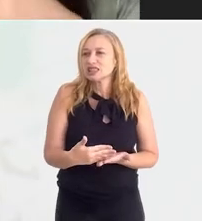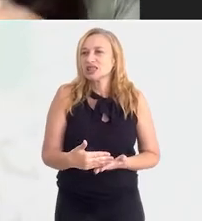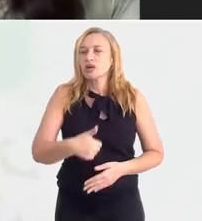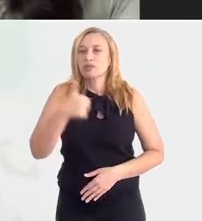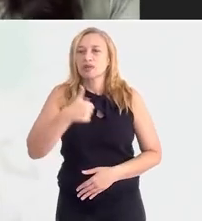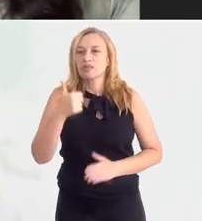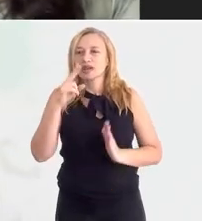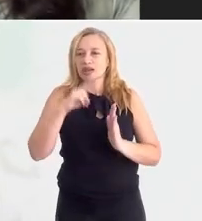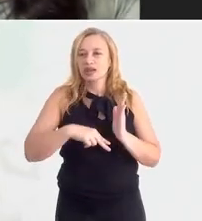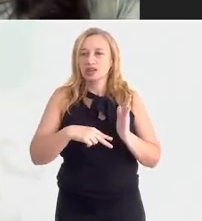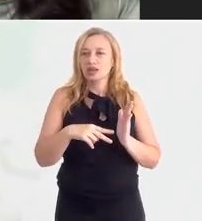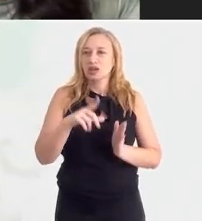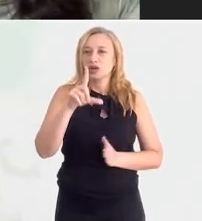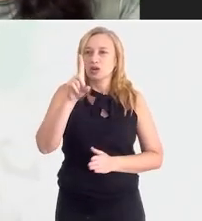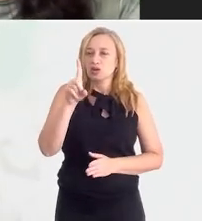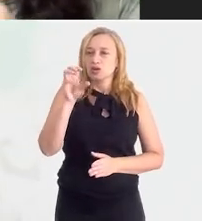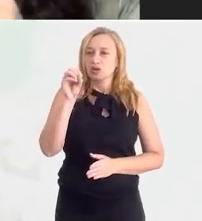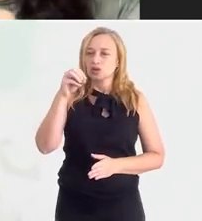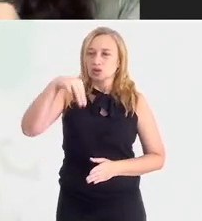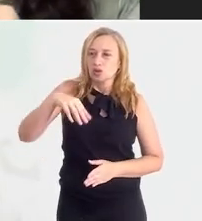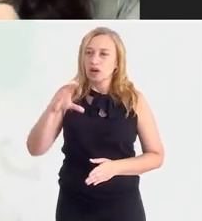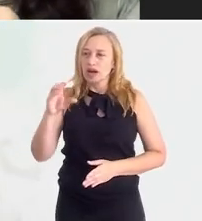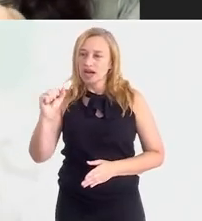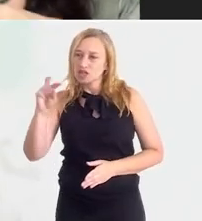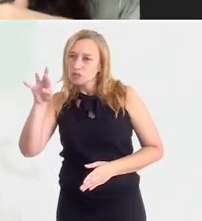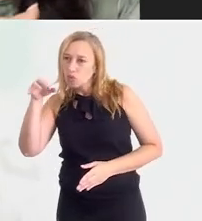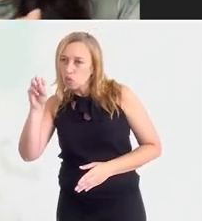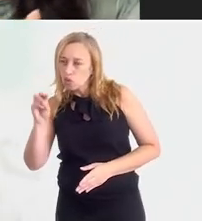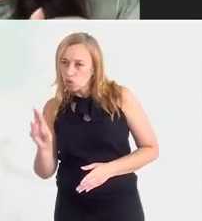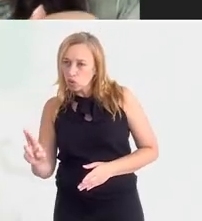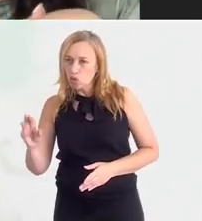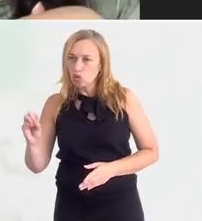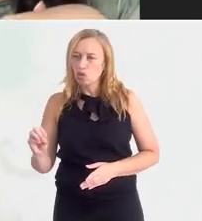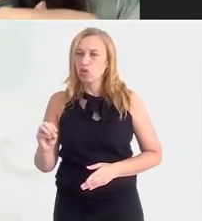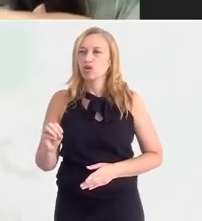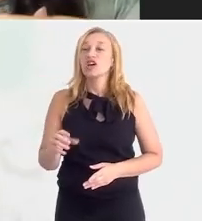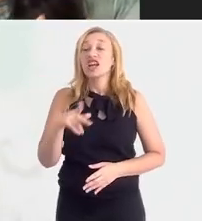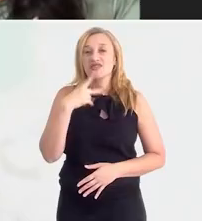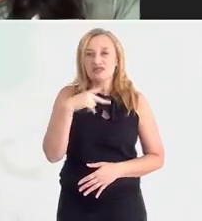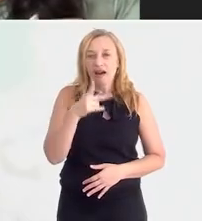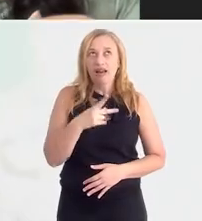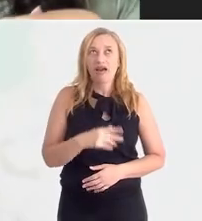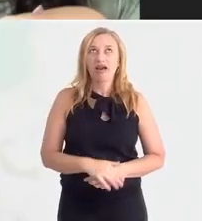né, do primeiro livro, Dom Casmurro. Você me lembrou muito uma entrevista que eu fiz com o Ziraldo, e